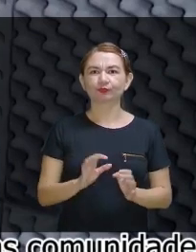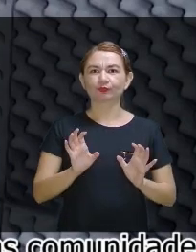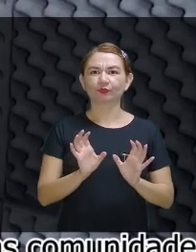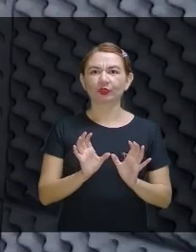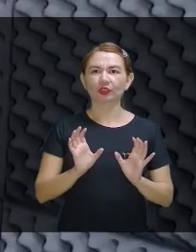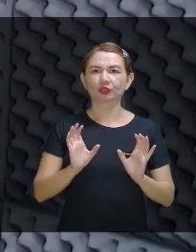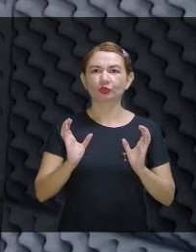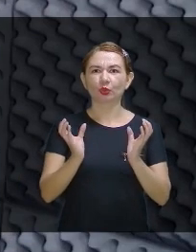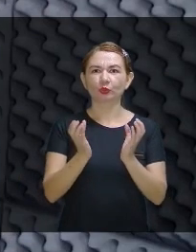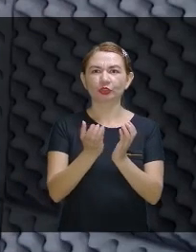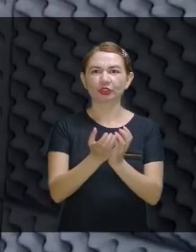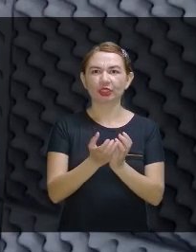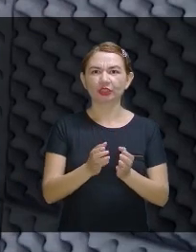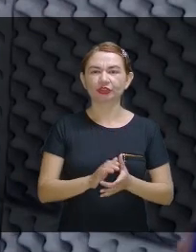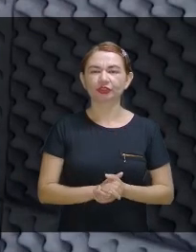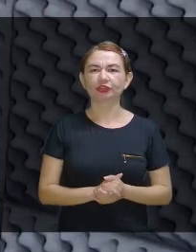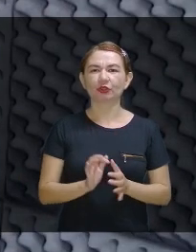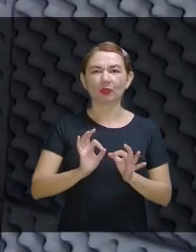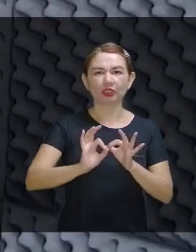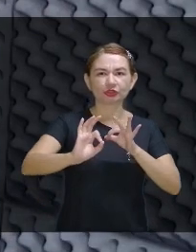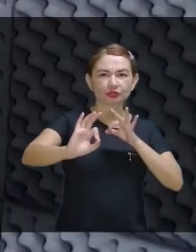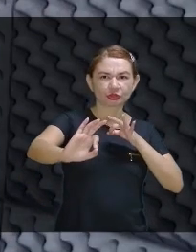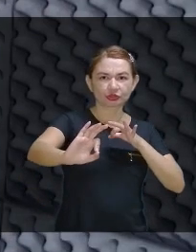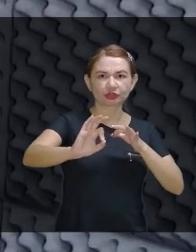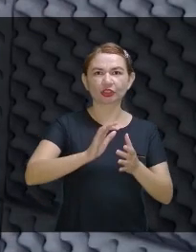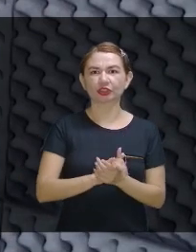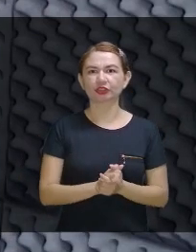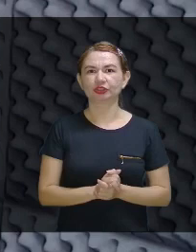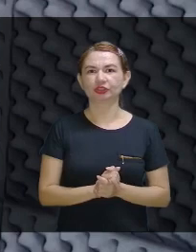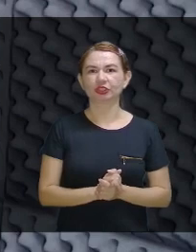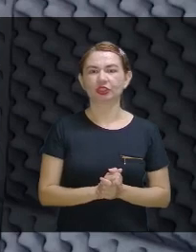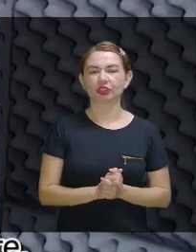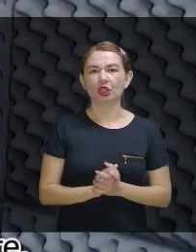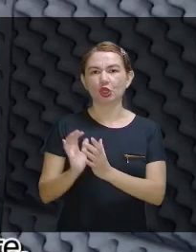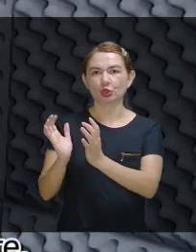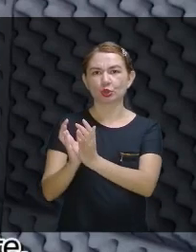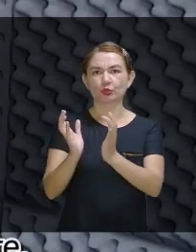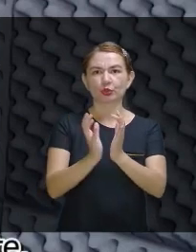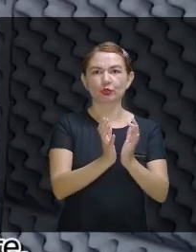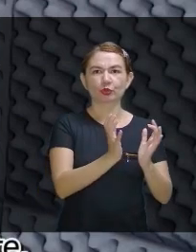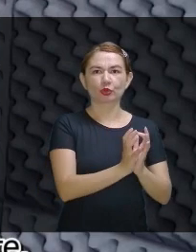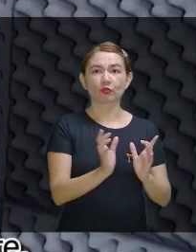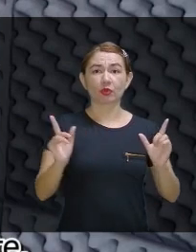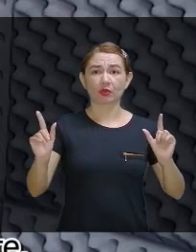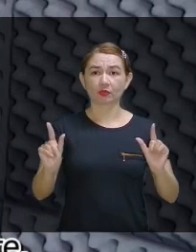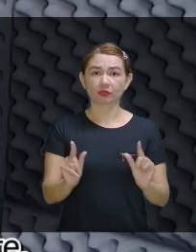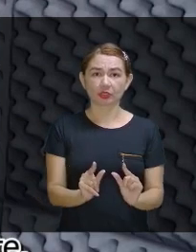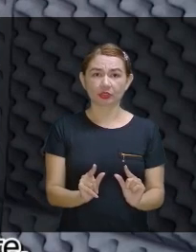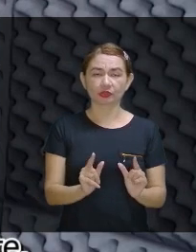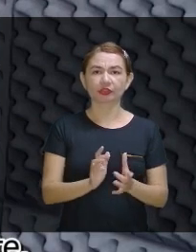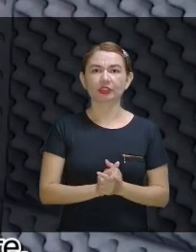comunidades mais distantes, das comunidades. Foco no desembargador Silmar Fernandes. Isso era um projeto